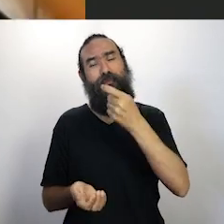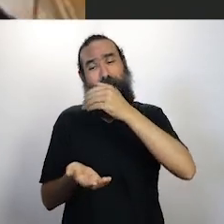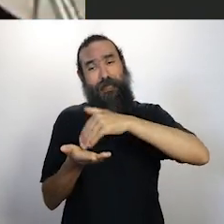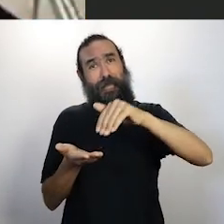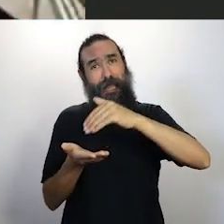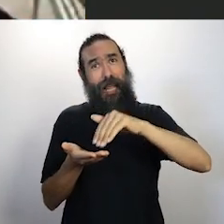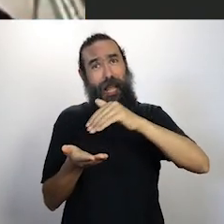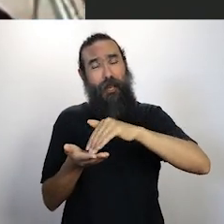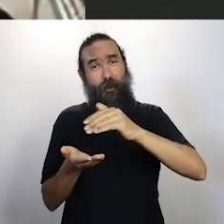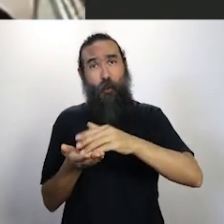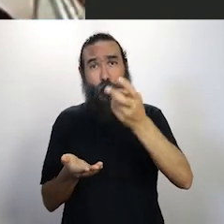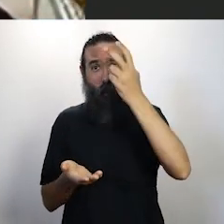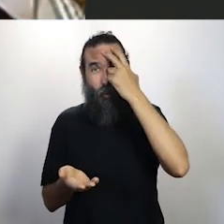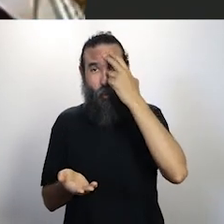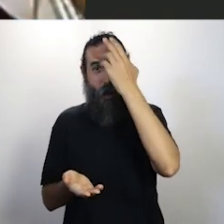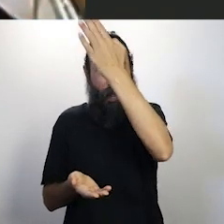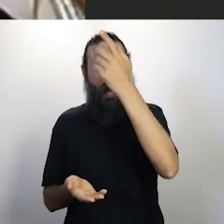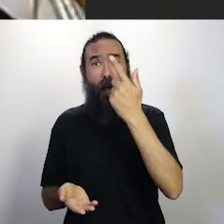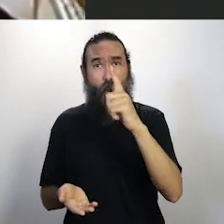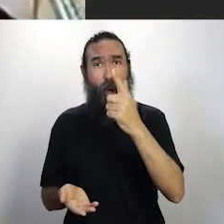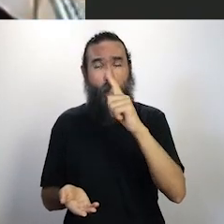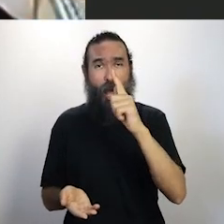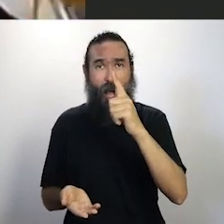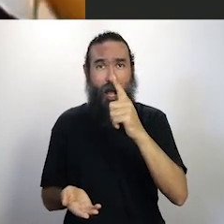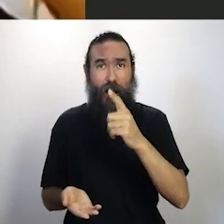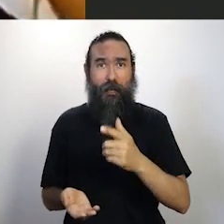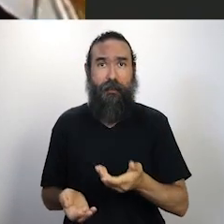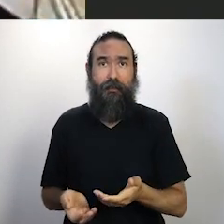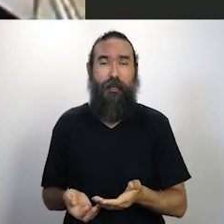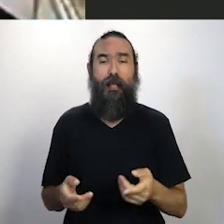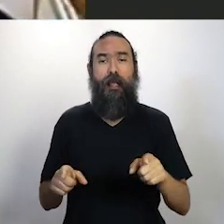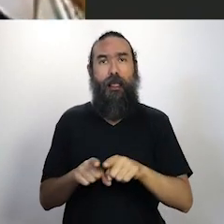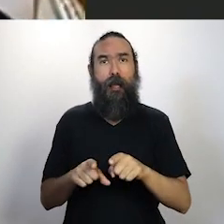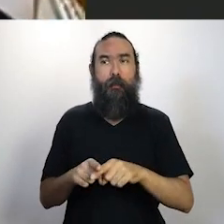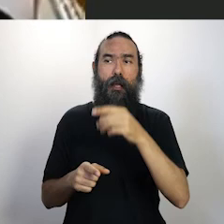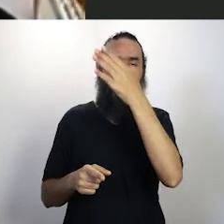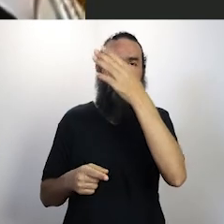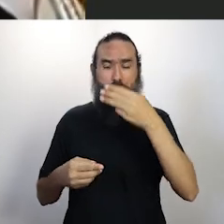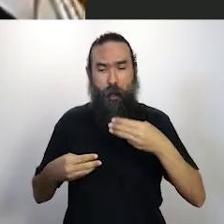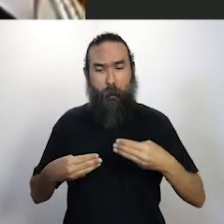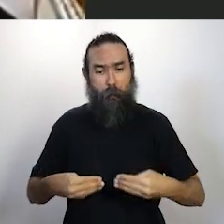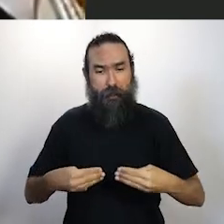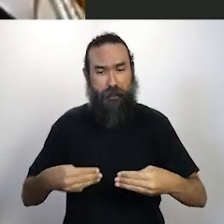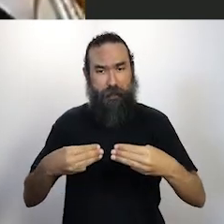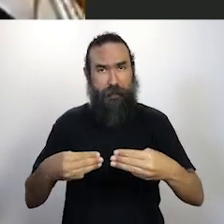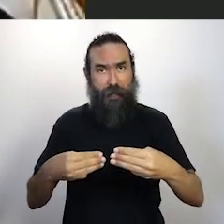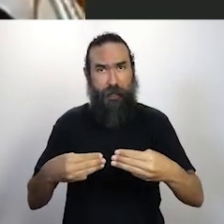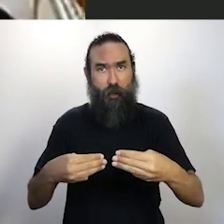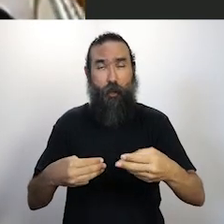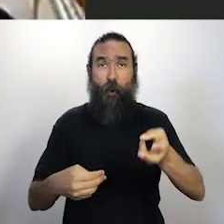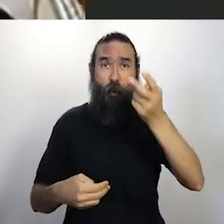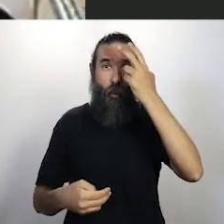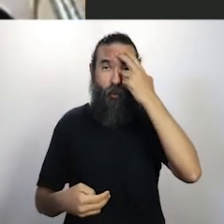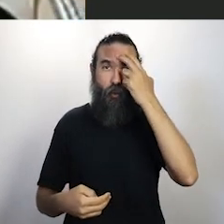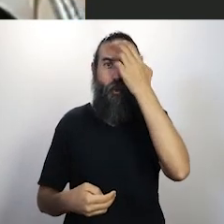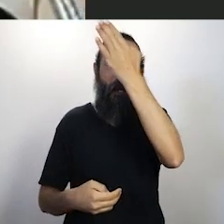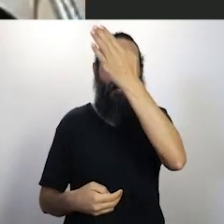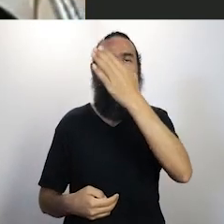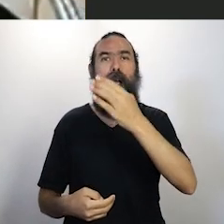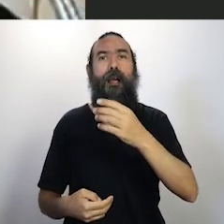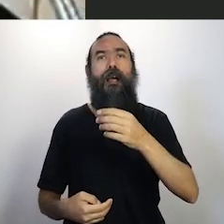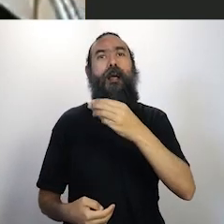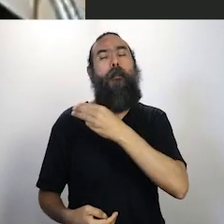do Ministério da Cultura junto ao Ministério do Ministro Gilberto Gil podendo estabelecer boas parcerias construir